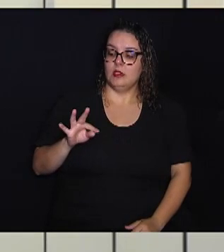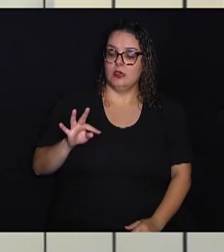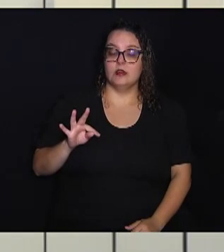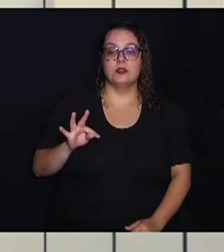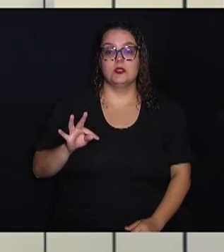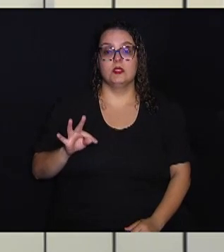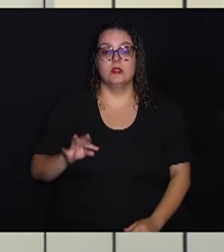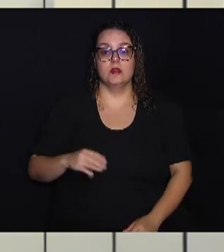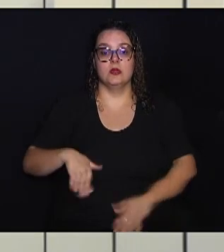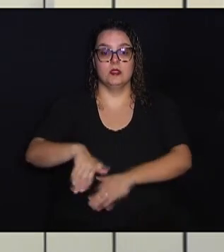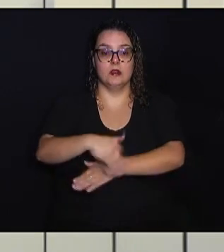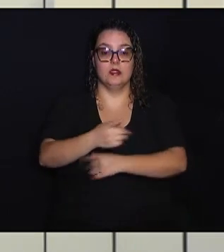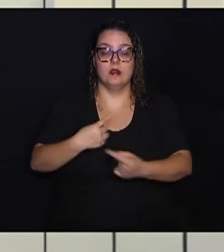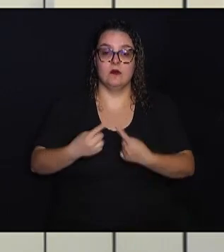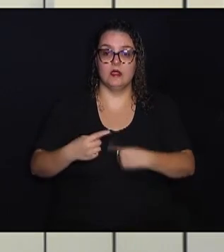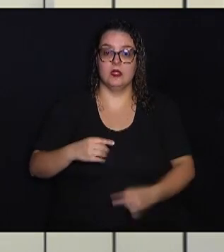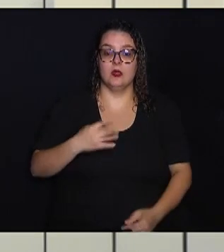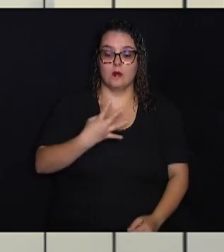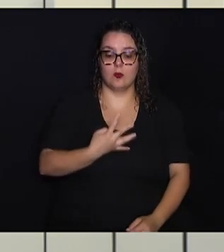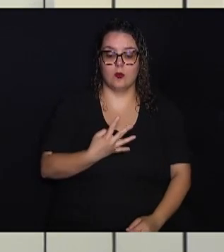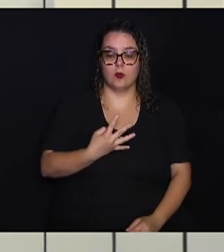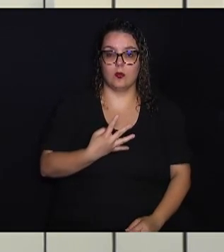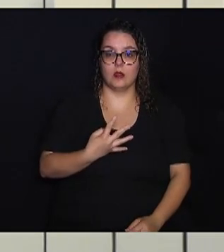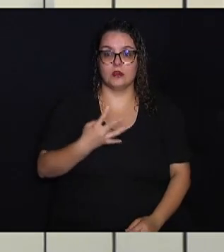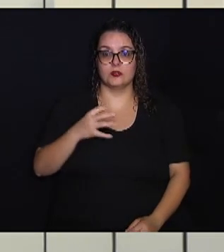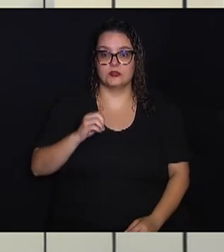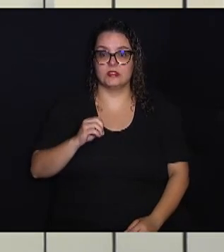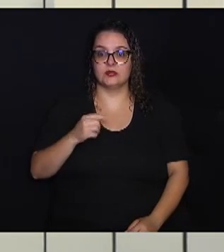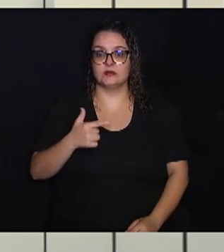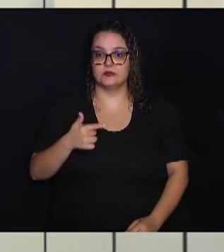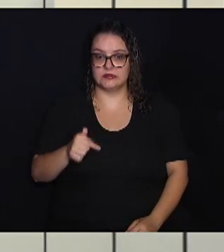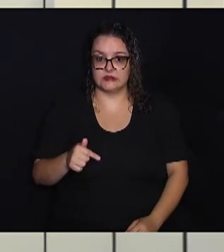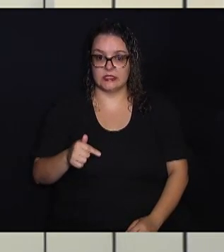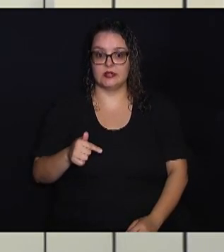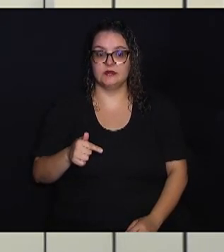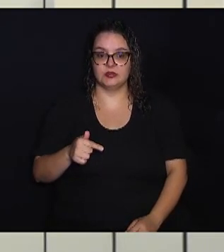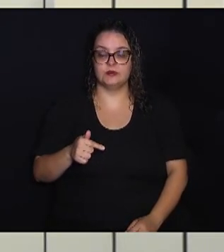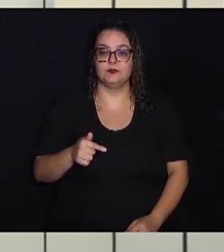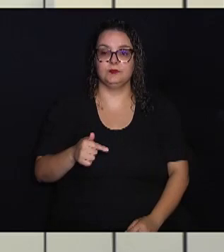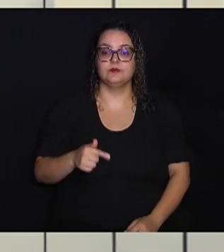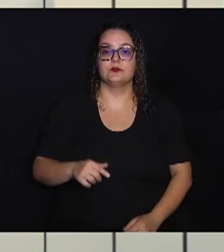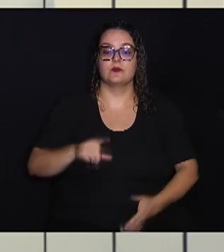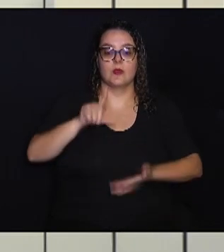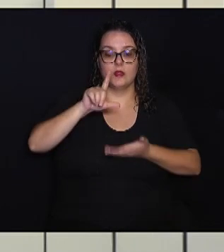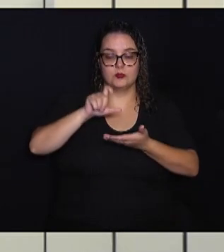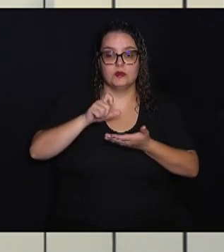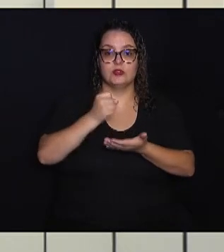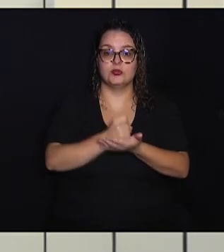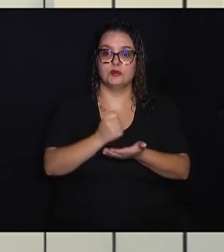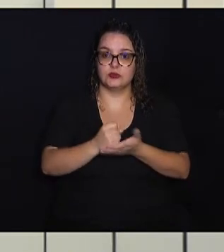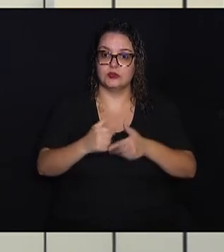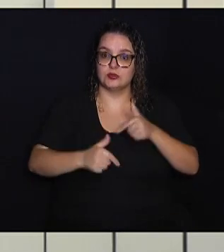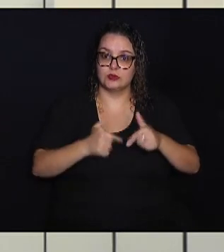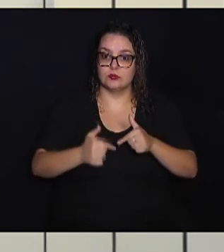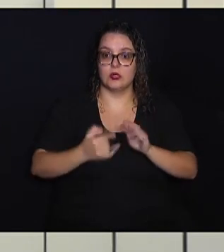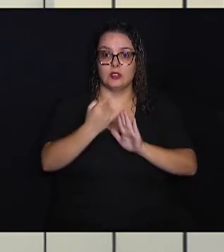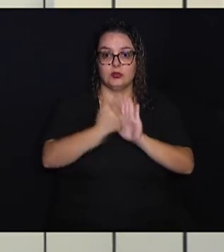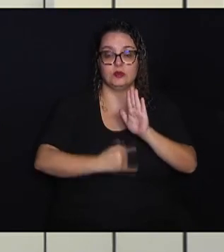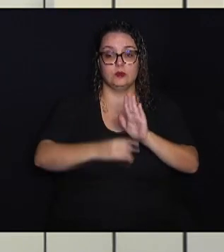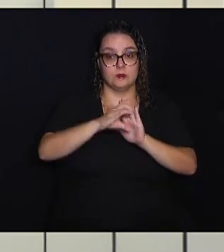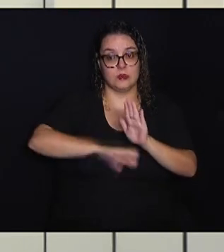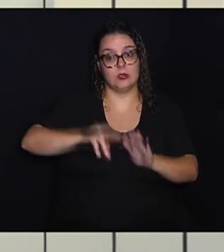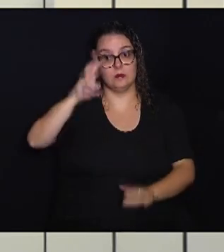Avenida 427, no centro de Campinas, com carteira de trabalho, documento com foto e o currículo. A gente lembra que